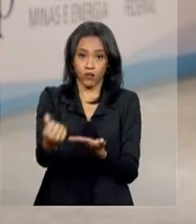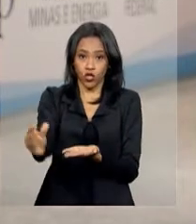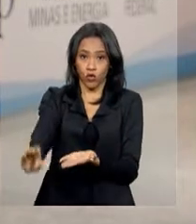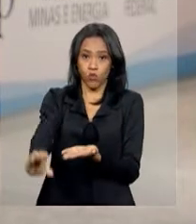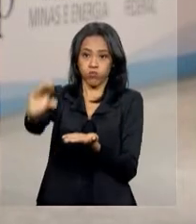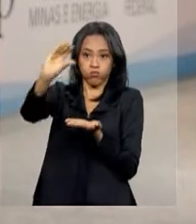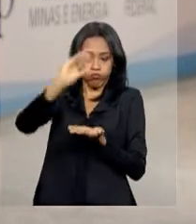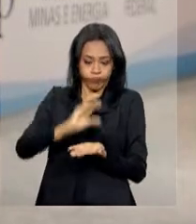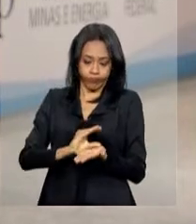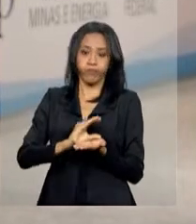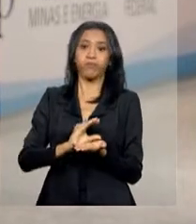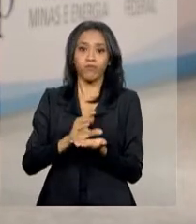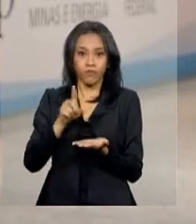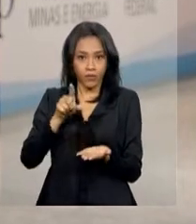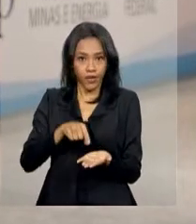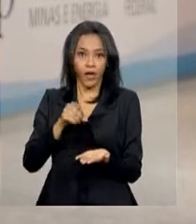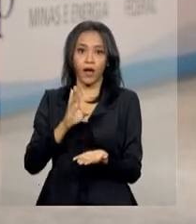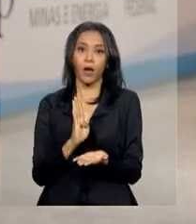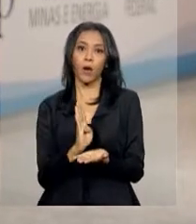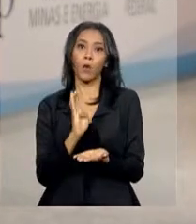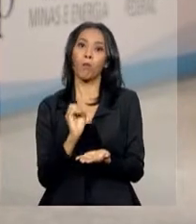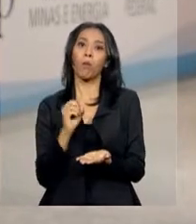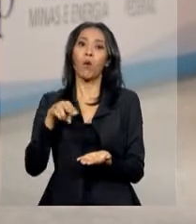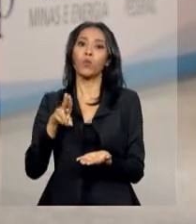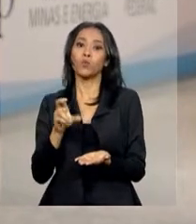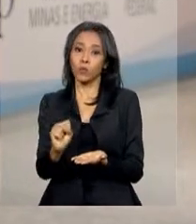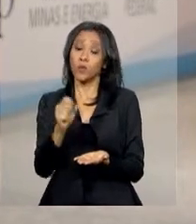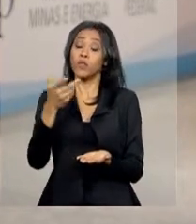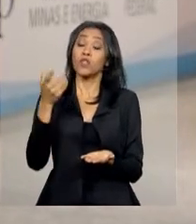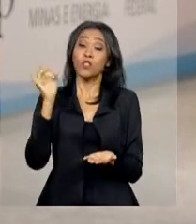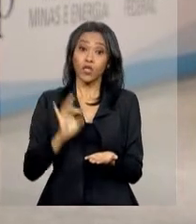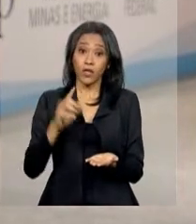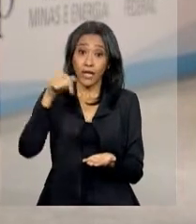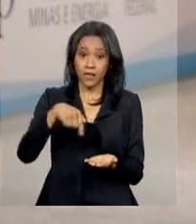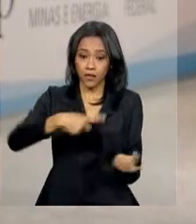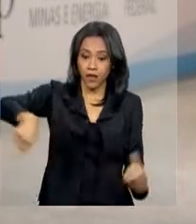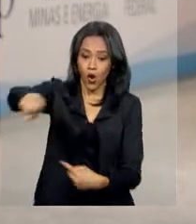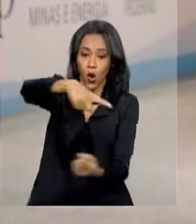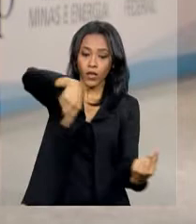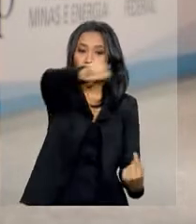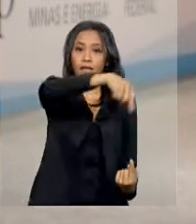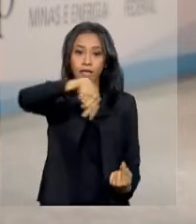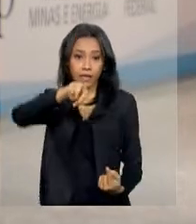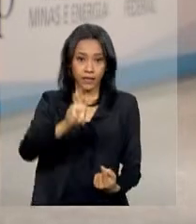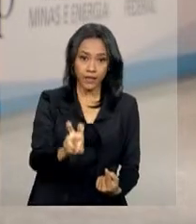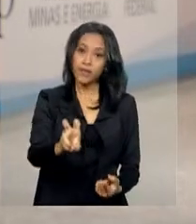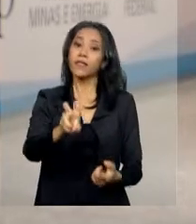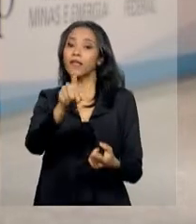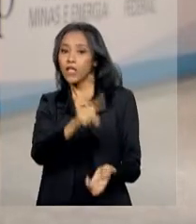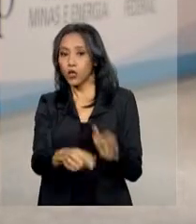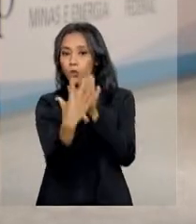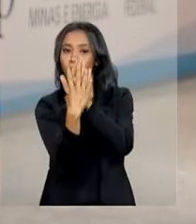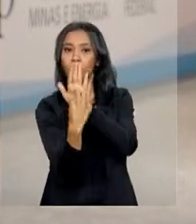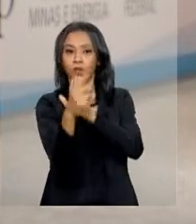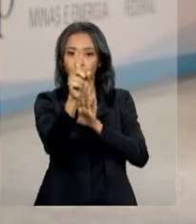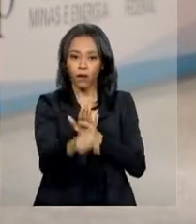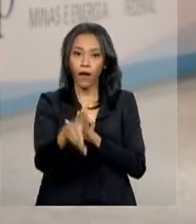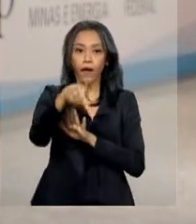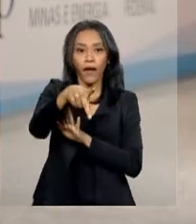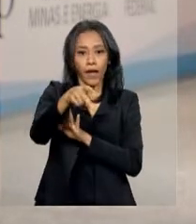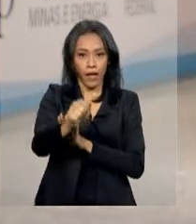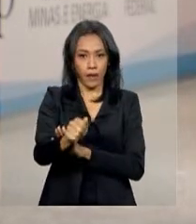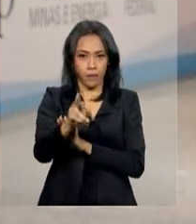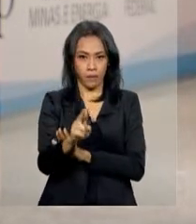bônus de assinatura só nesta quinta rodada de licitações sob regime de partilha de produção esse valor